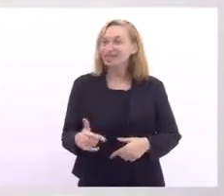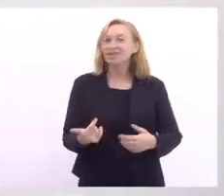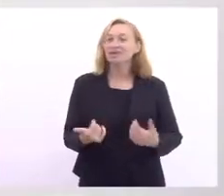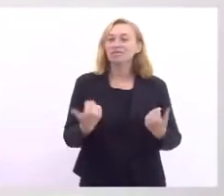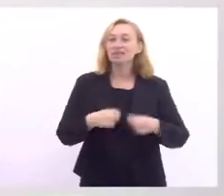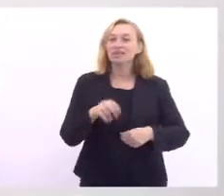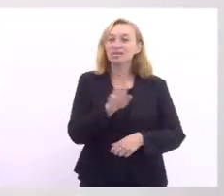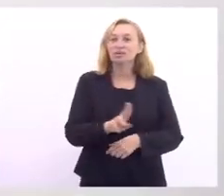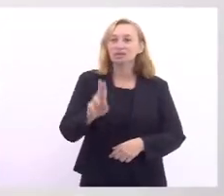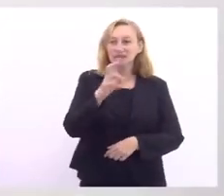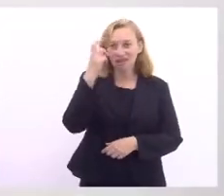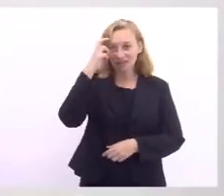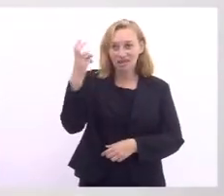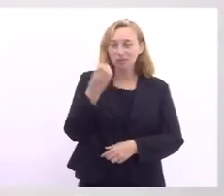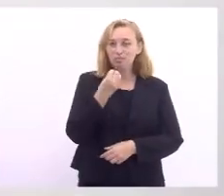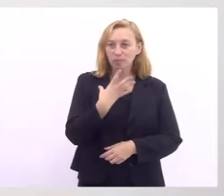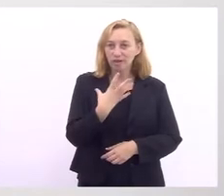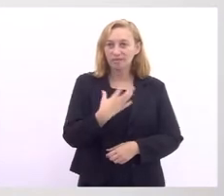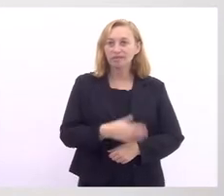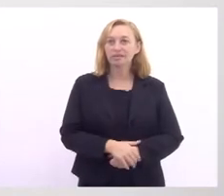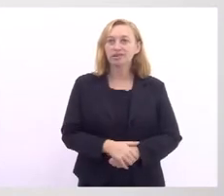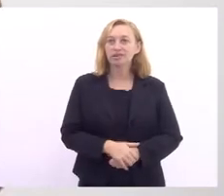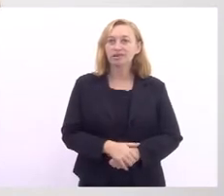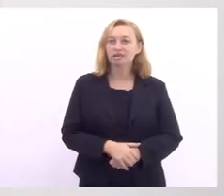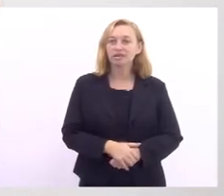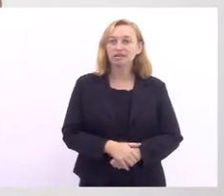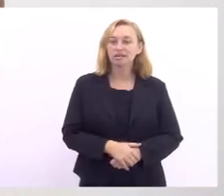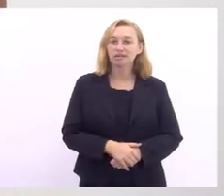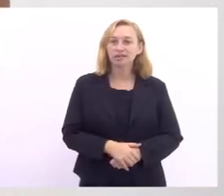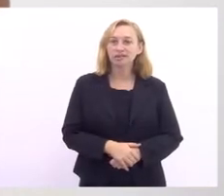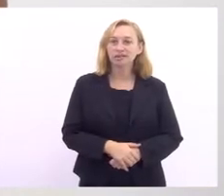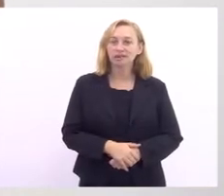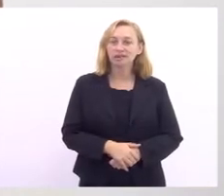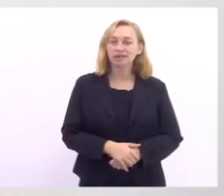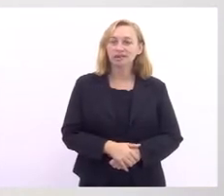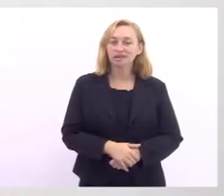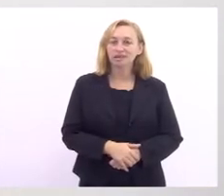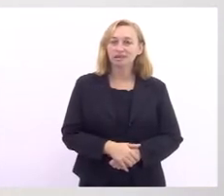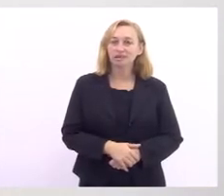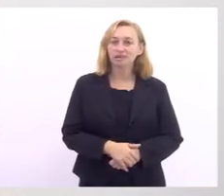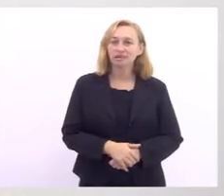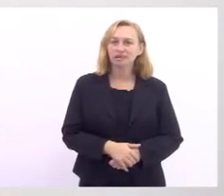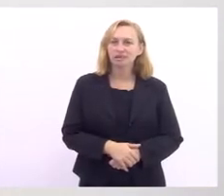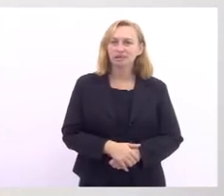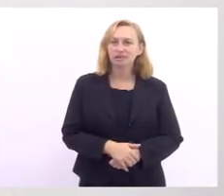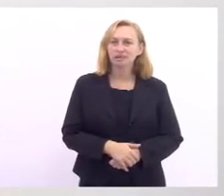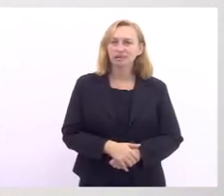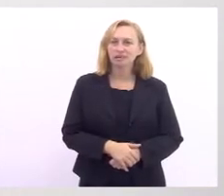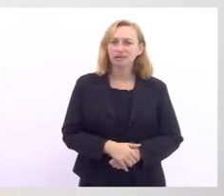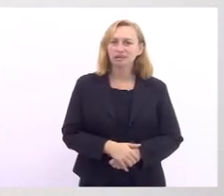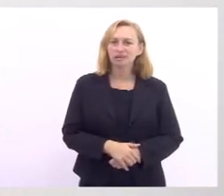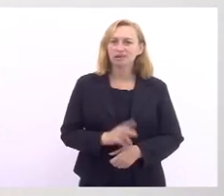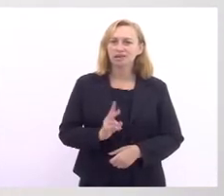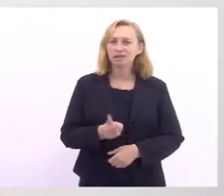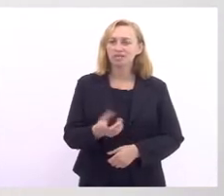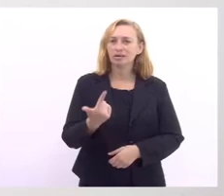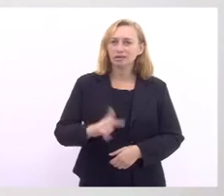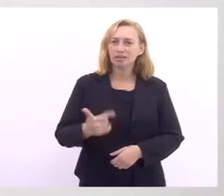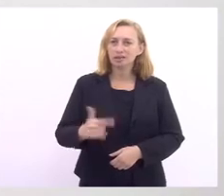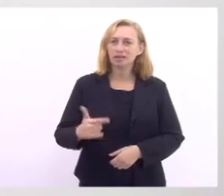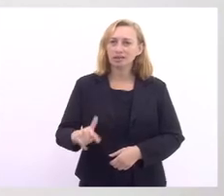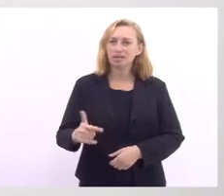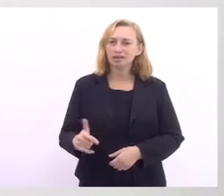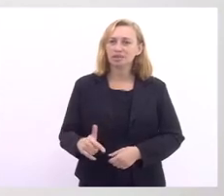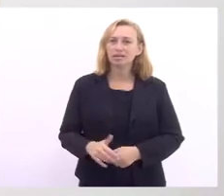usar Nossa inteligência para o bem né mãe esquecer e você sempre réptil se acha que a gente